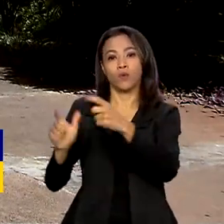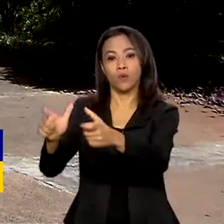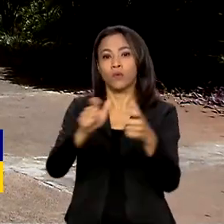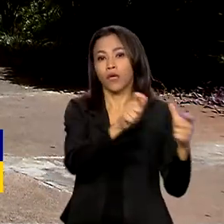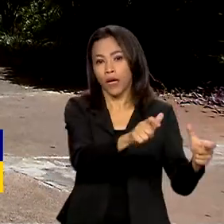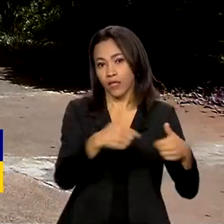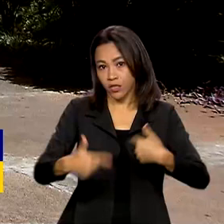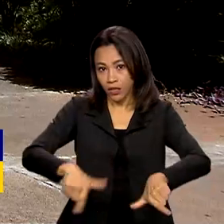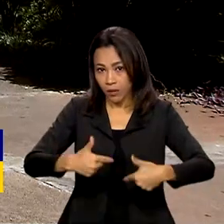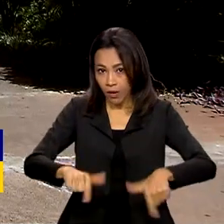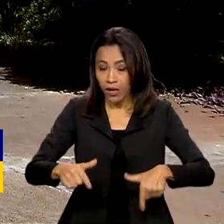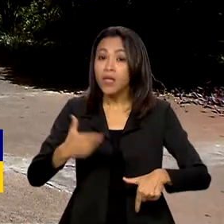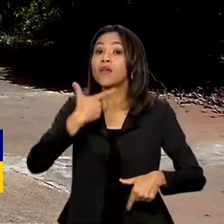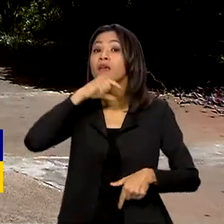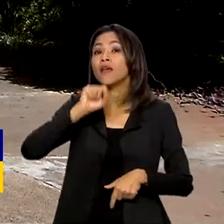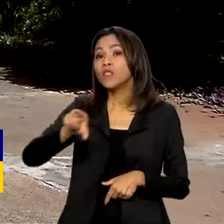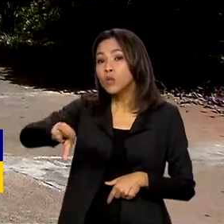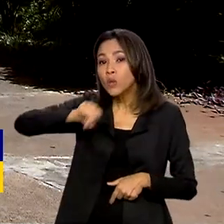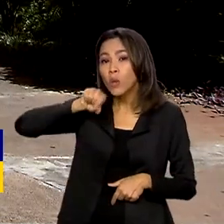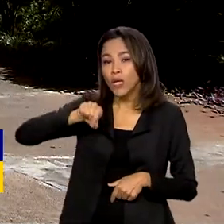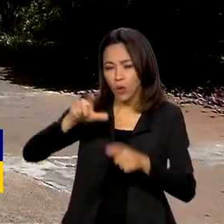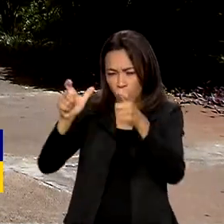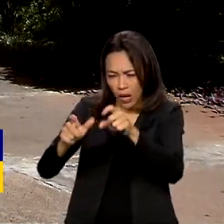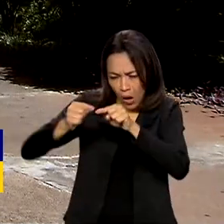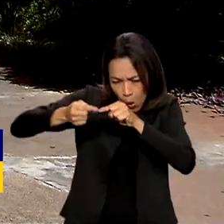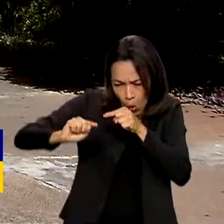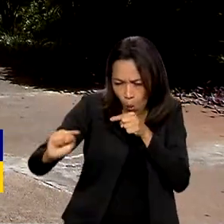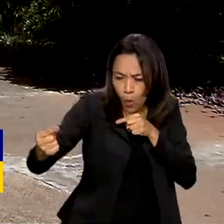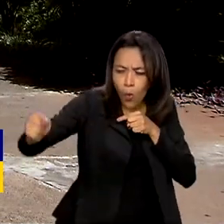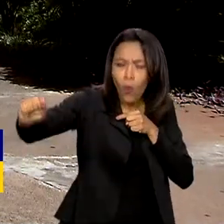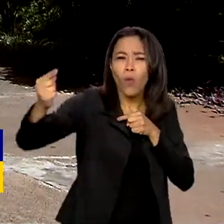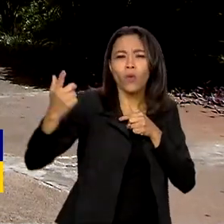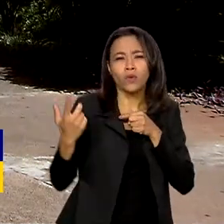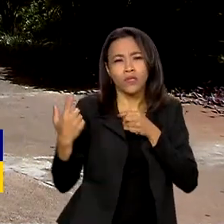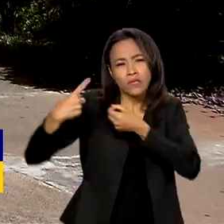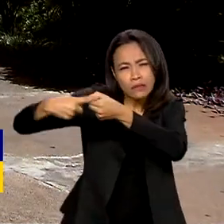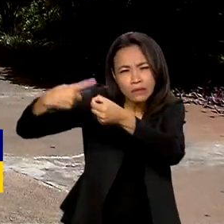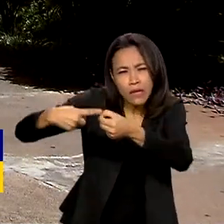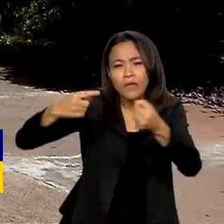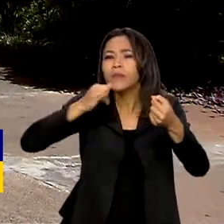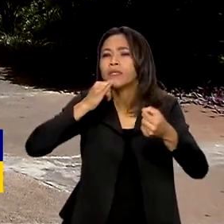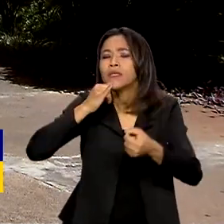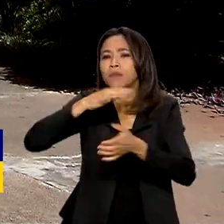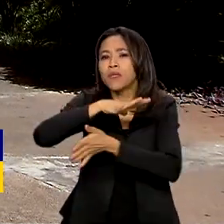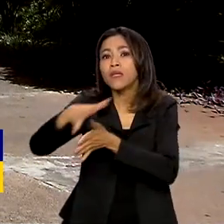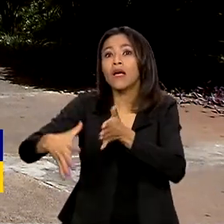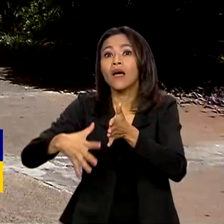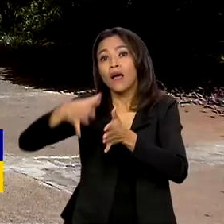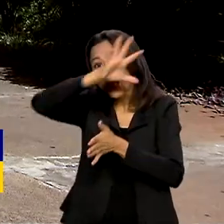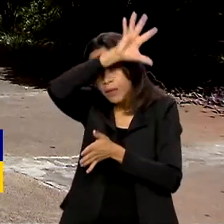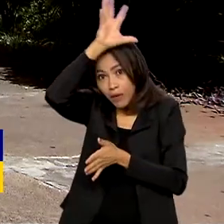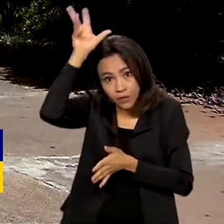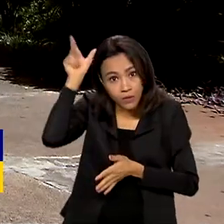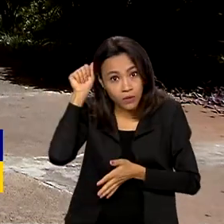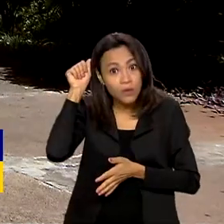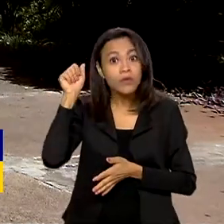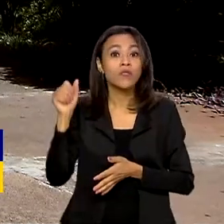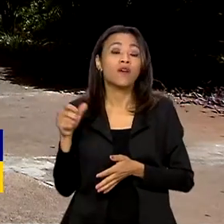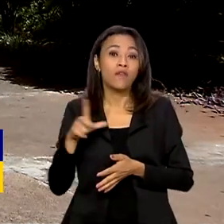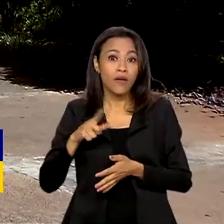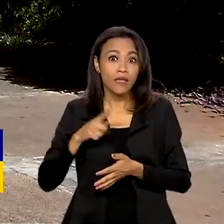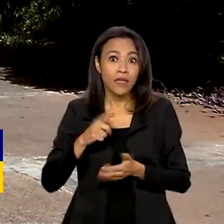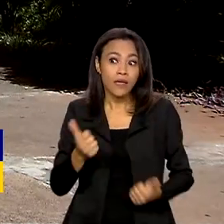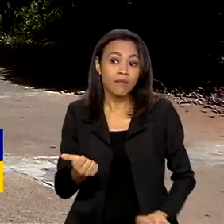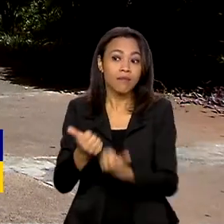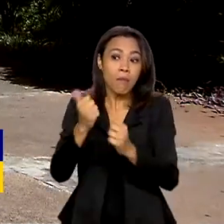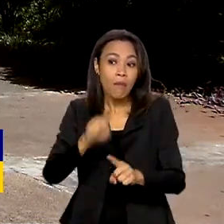Quem optar por lugares de difícil acesso, como municípios da Amazônia, vai ter um incentivo de R$ 120